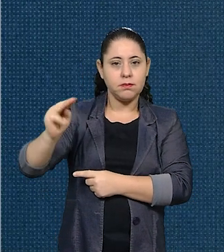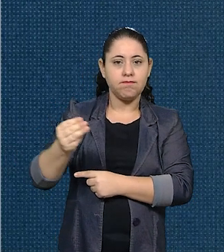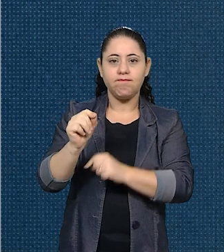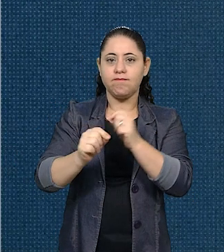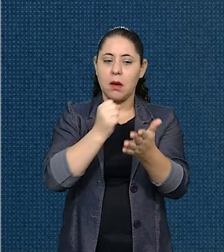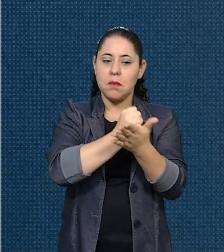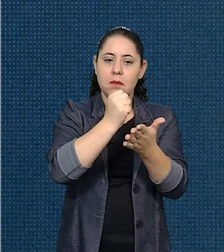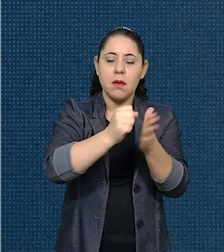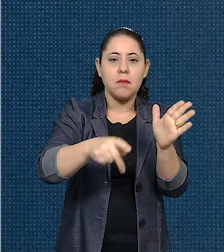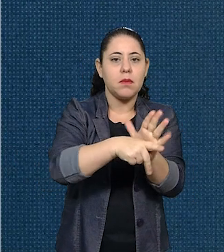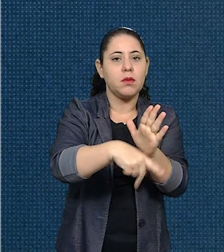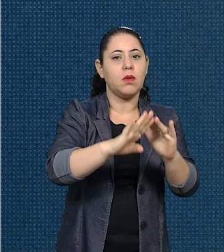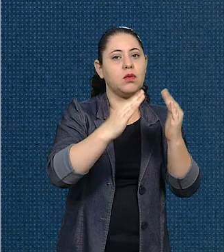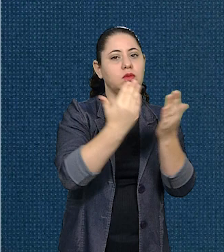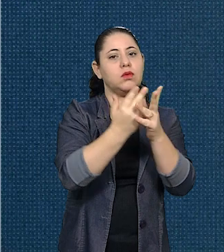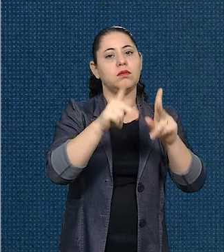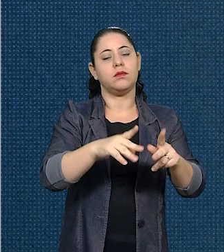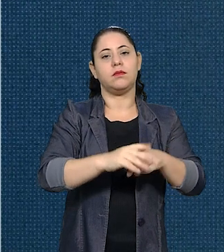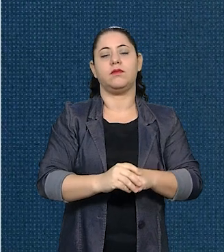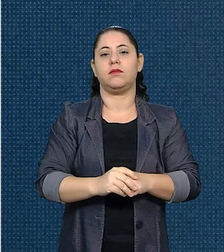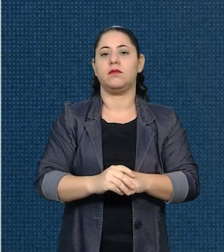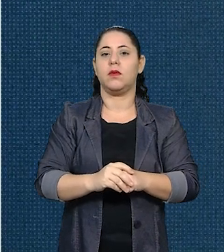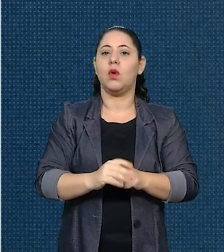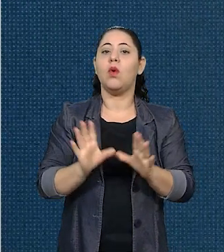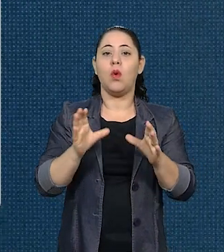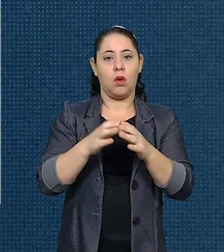2024. Atualmente, o país tem